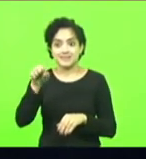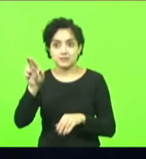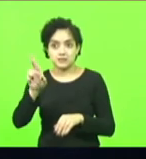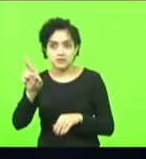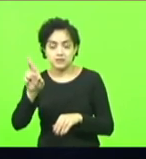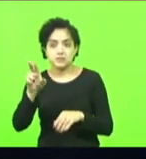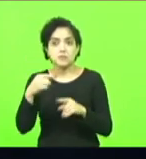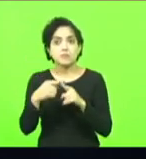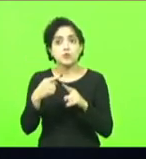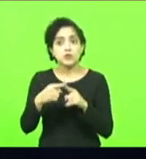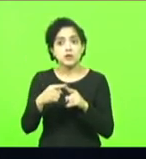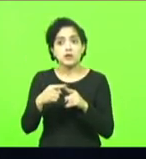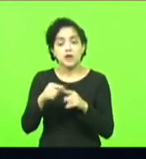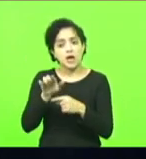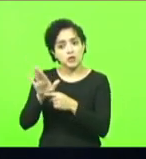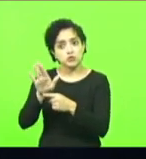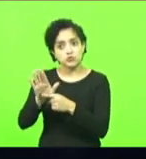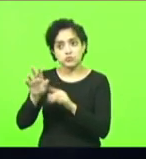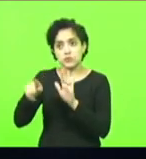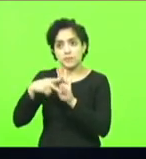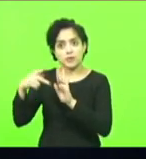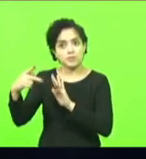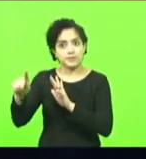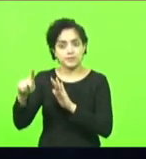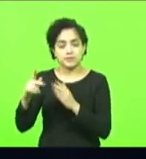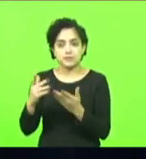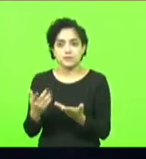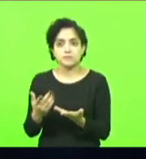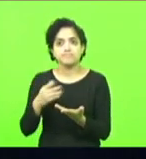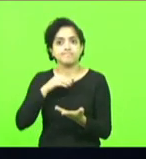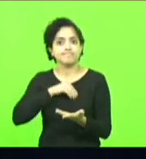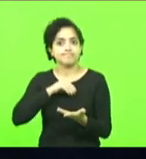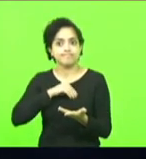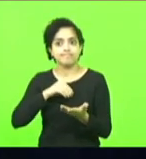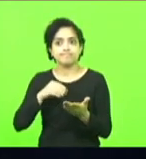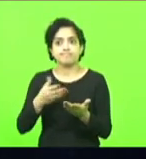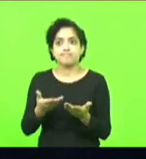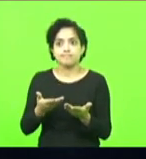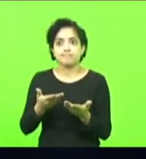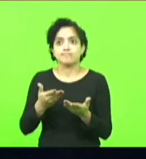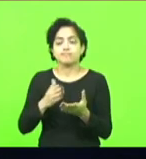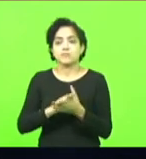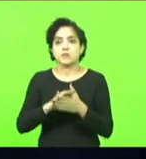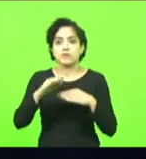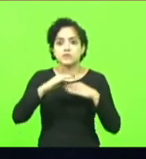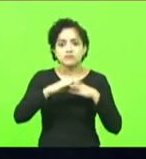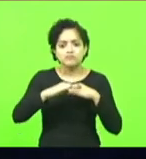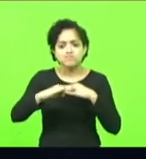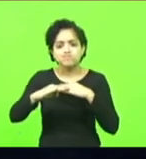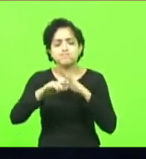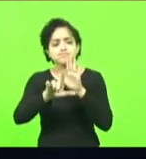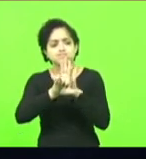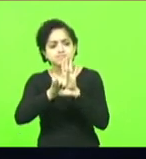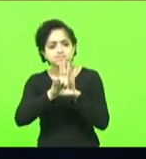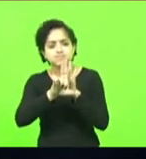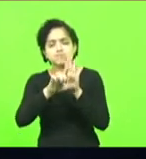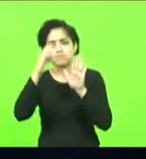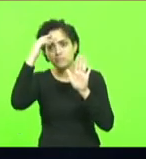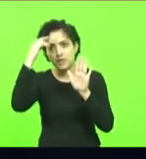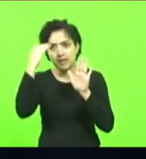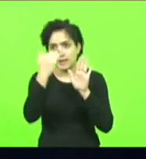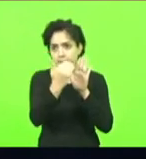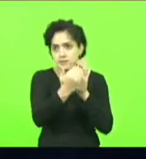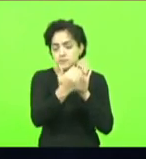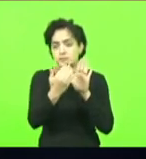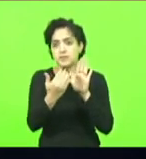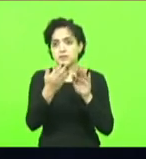ele se beneficia. É só isso. Senão ele fazia reposição linear, dentro da lei, respeitando o